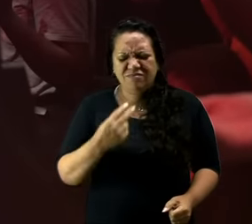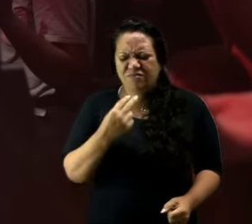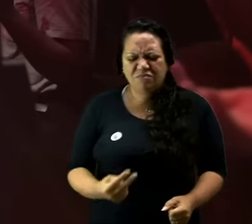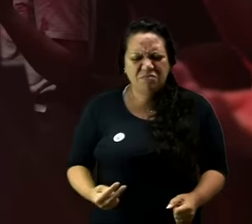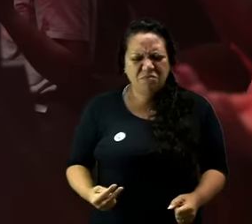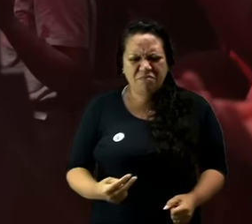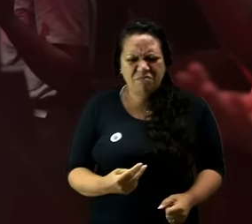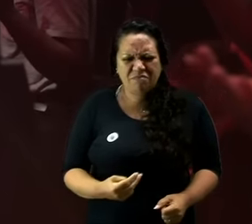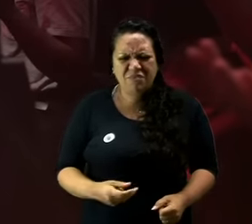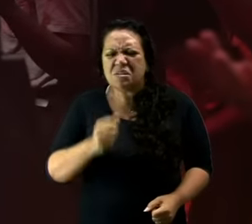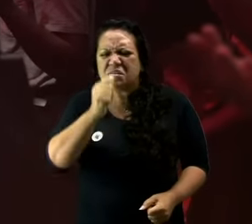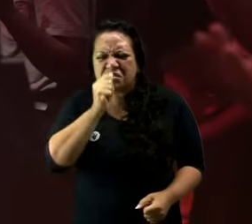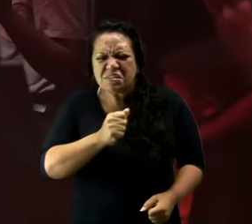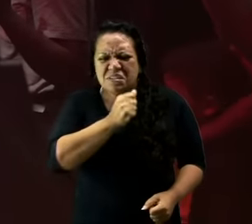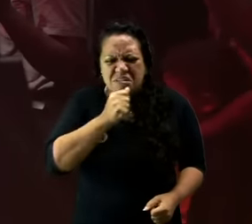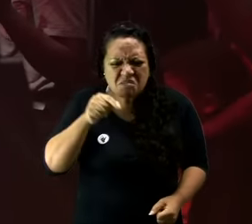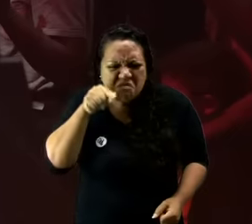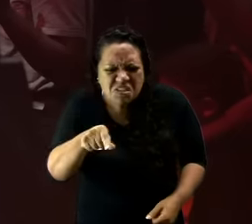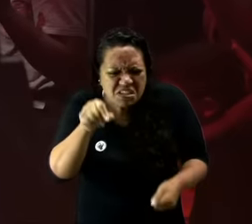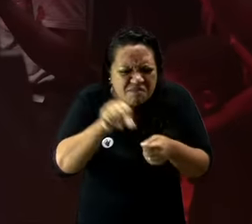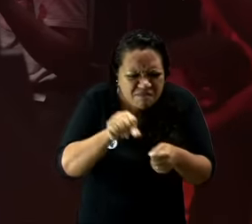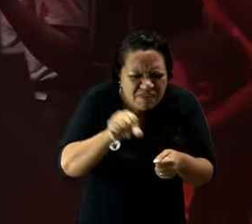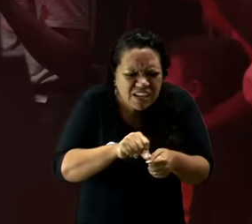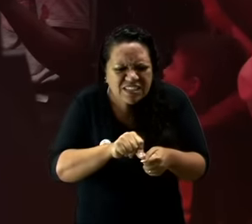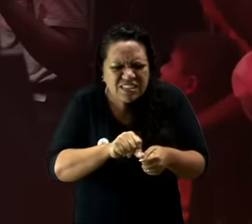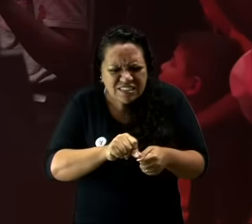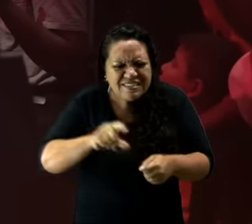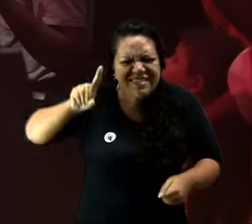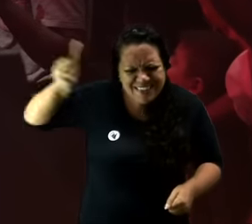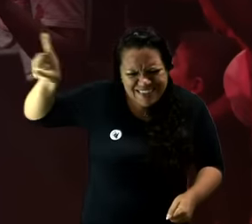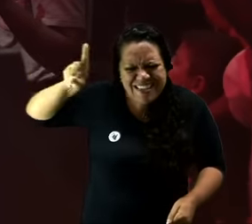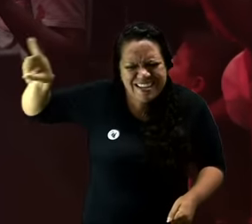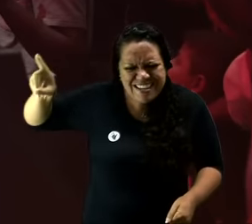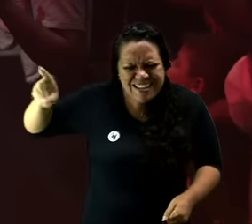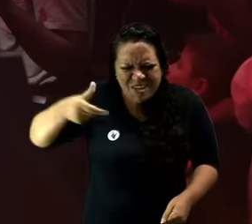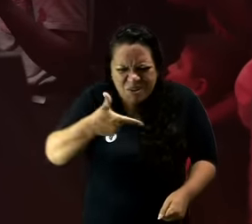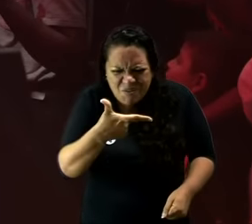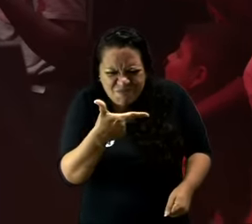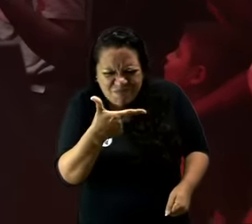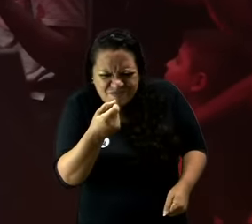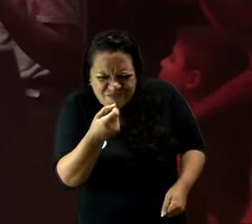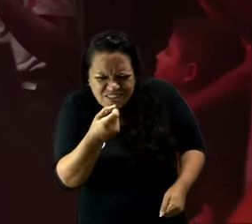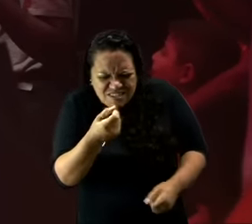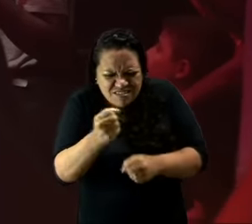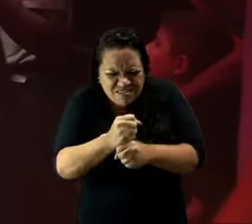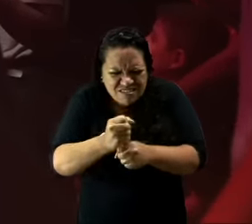o sacrifício que você fez lá 20 anos, chama.